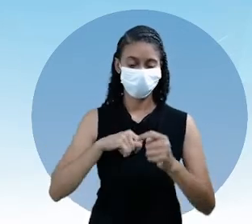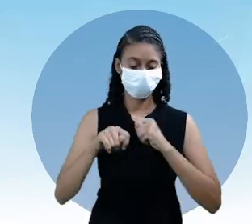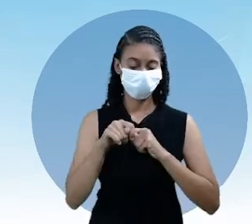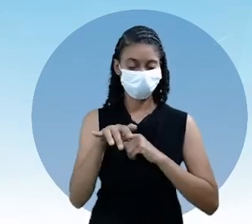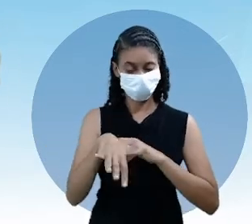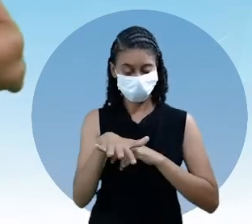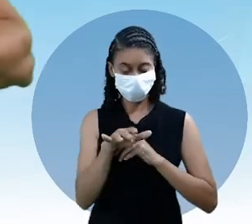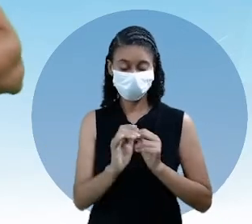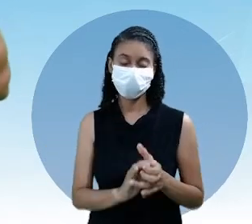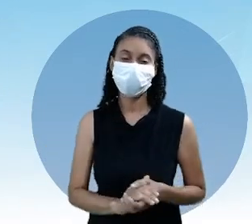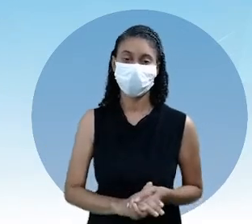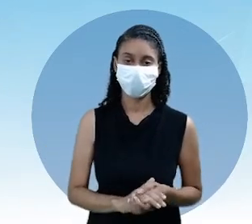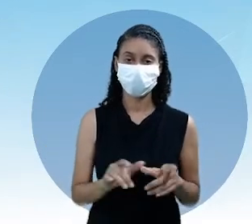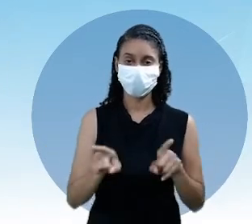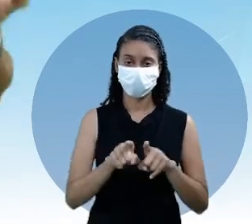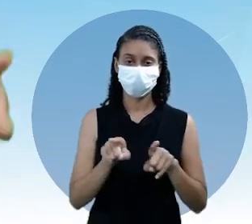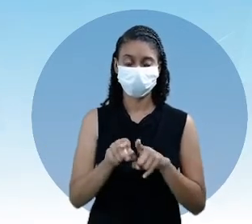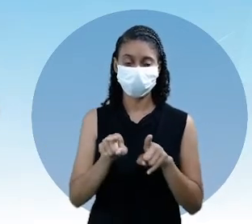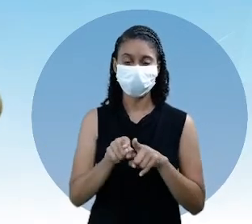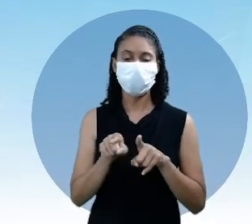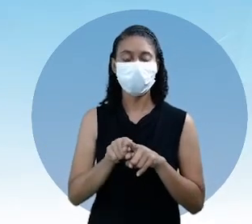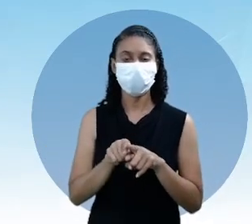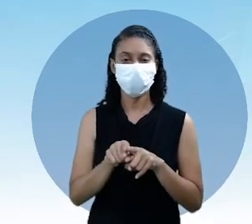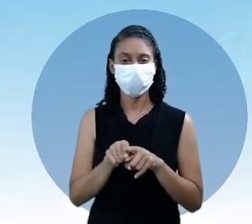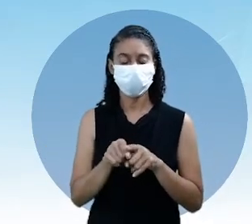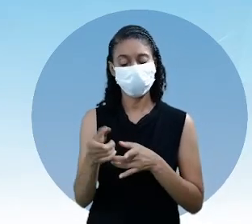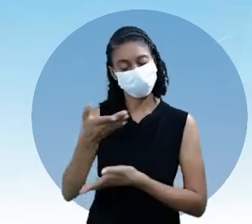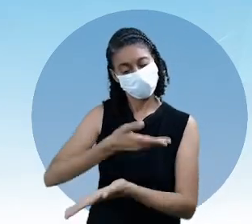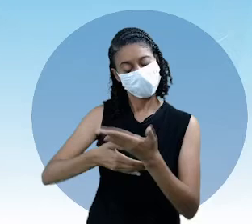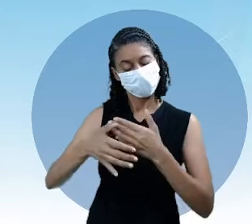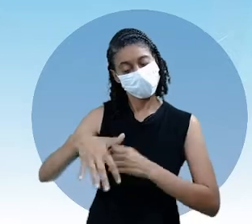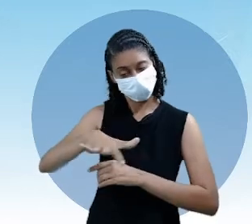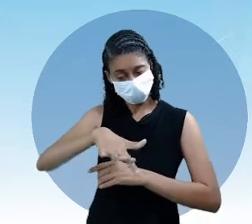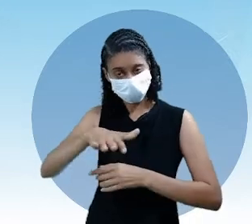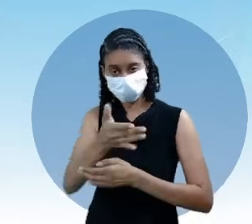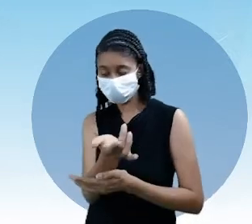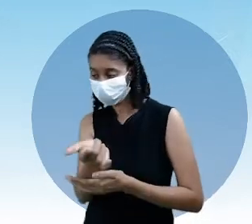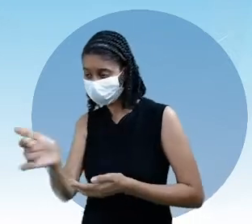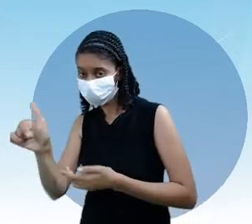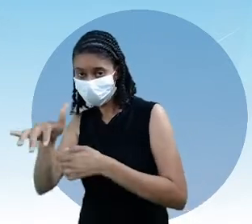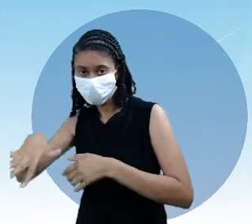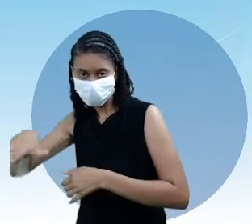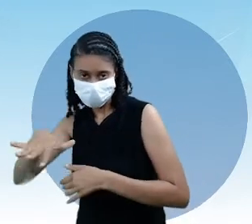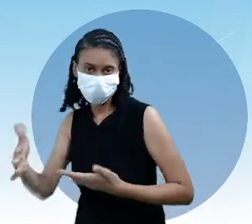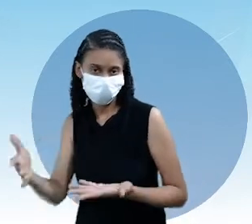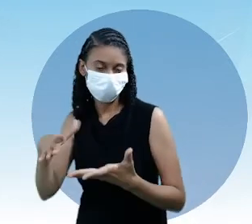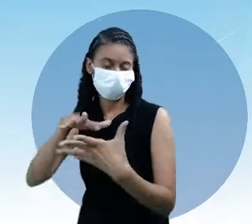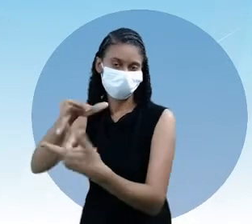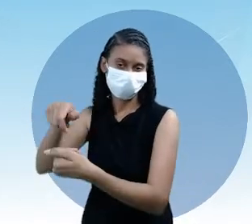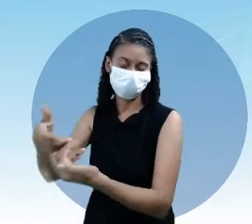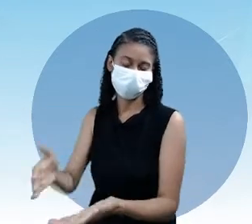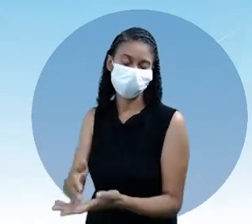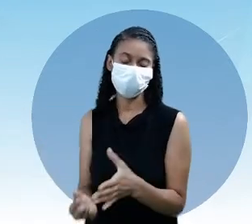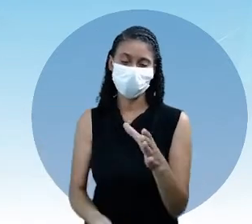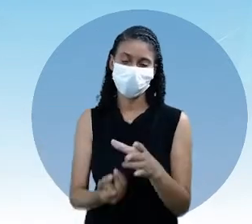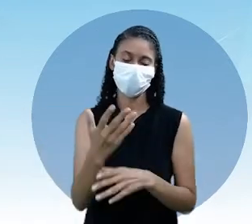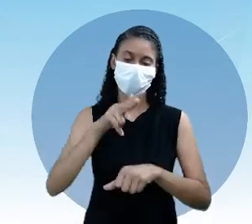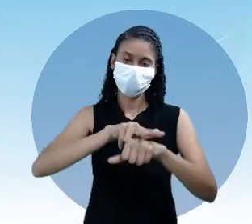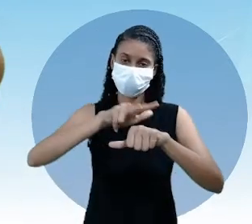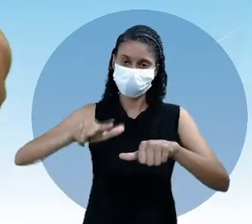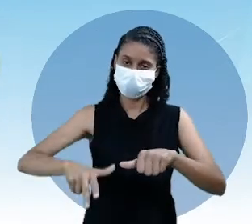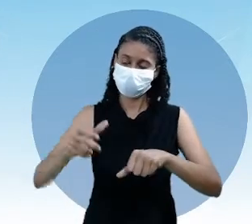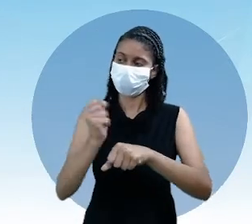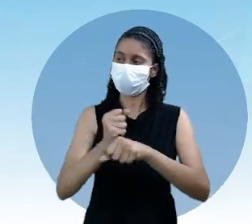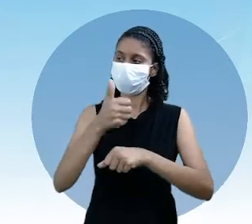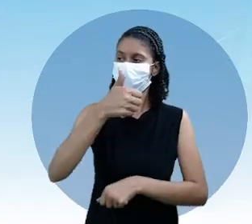região, certo? E das relações dessa região com o resto do mundo. Então, com a criação da ONU, em